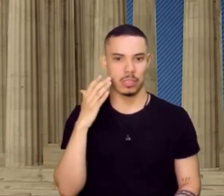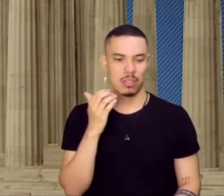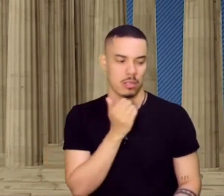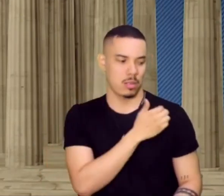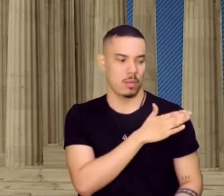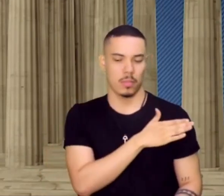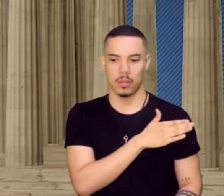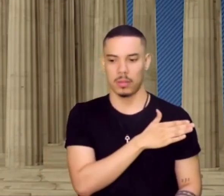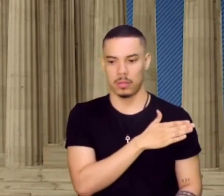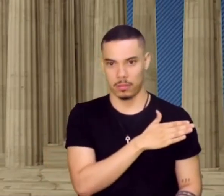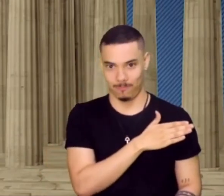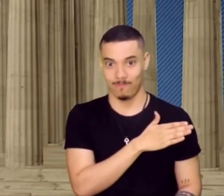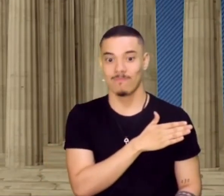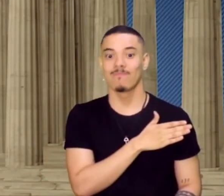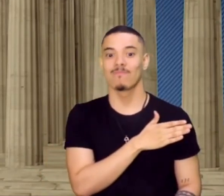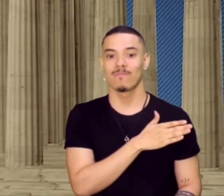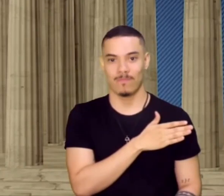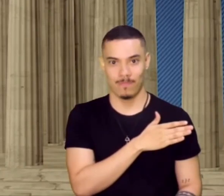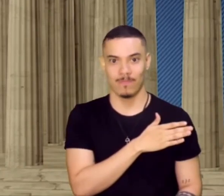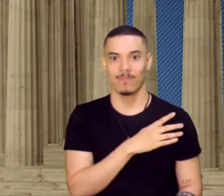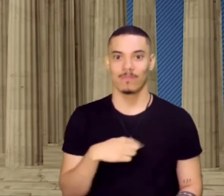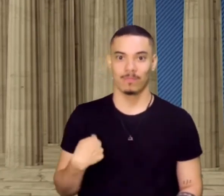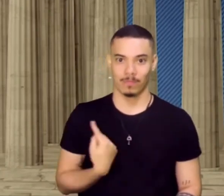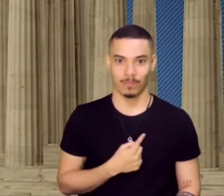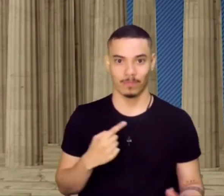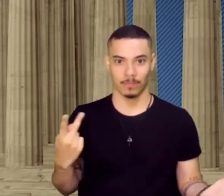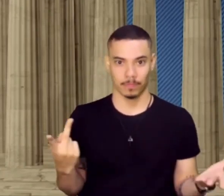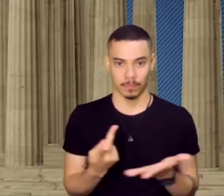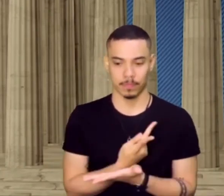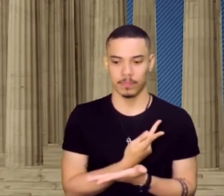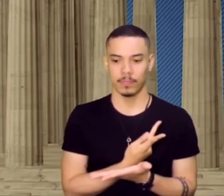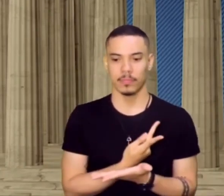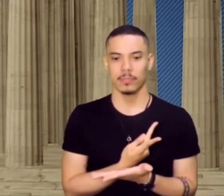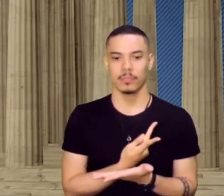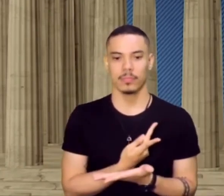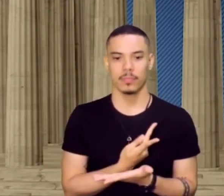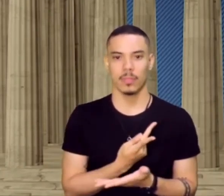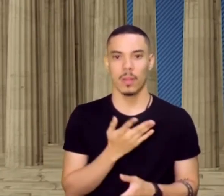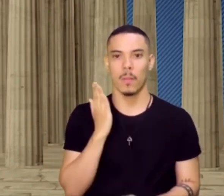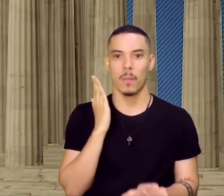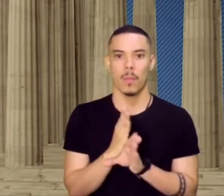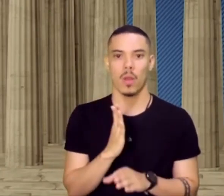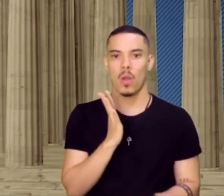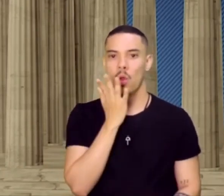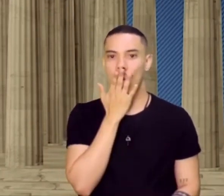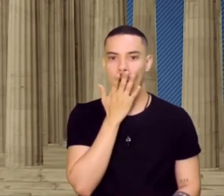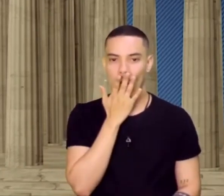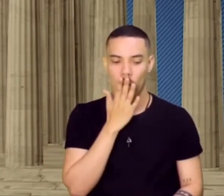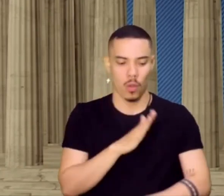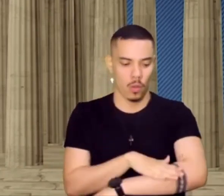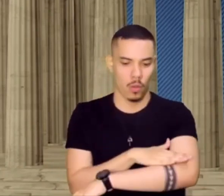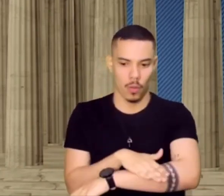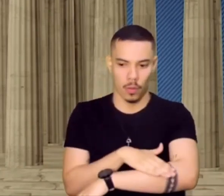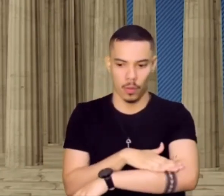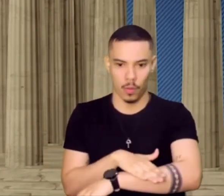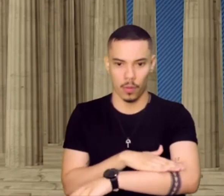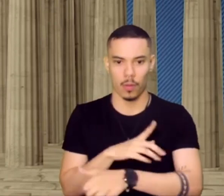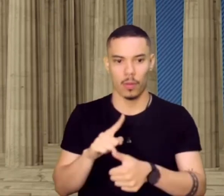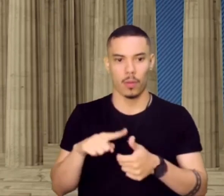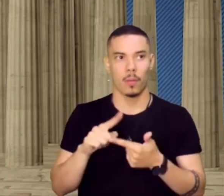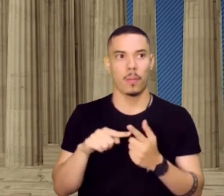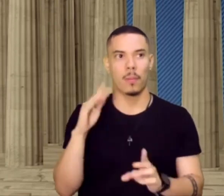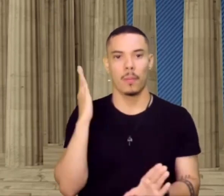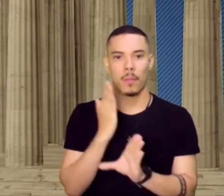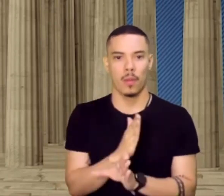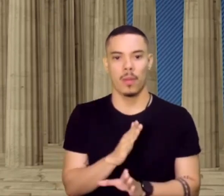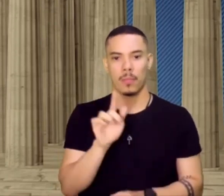atual. Que situação que a gente vai passando. Por causa da cor, por causa do grau social